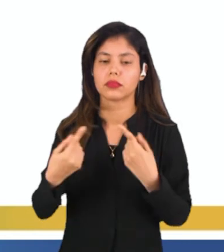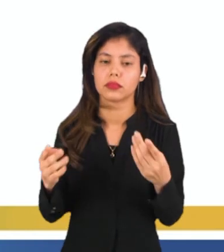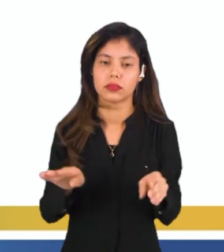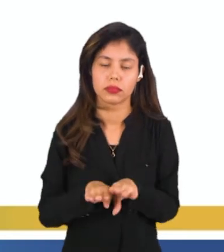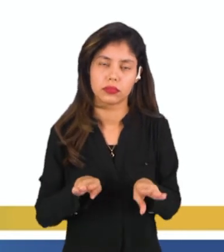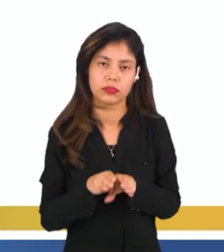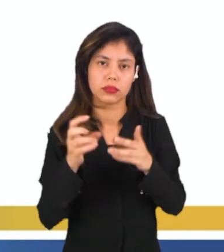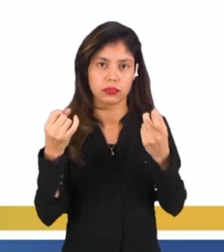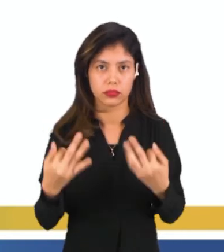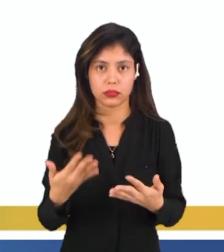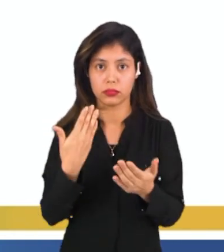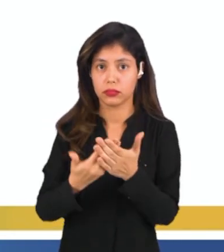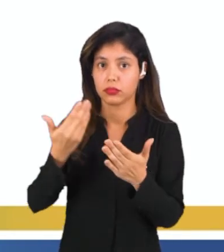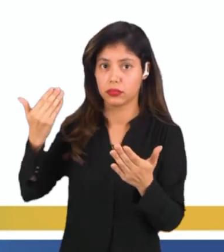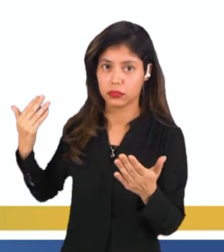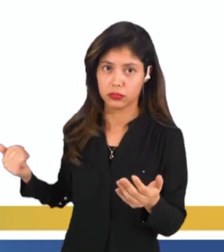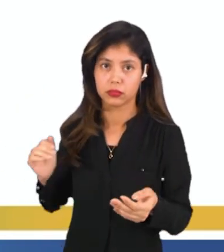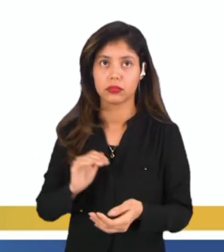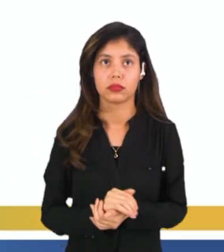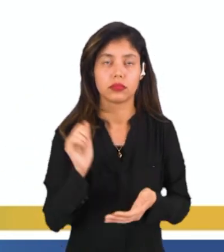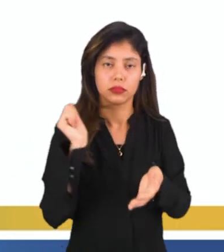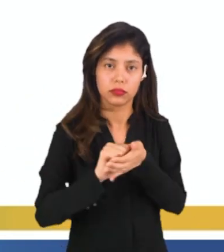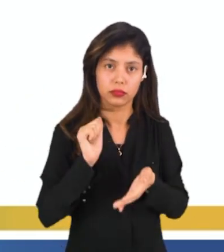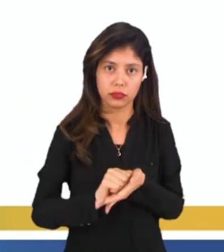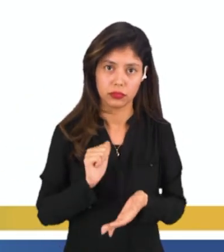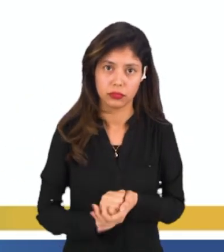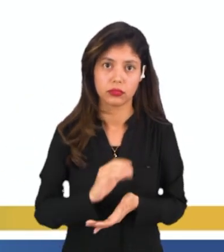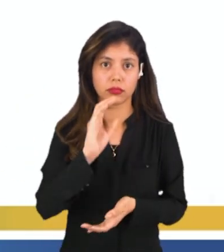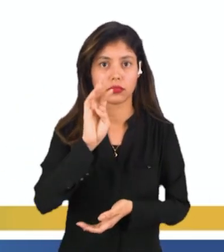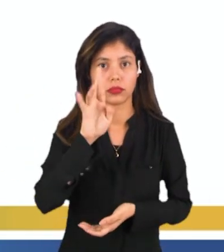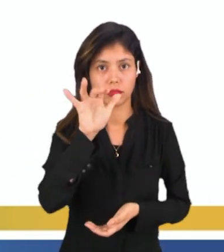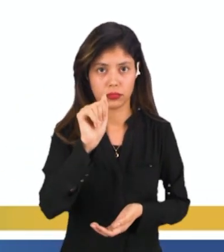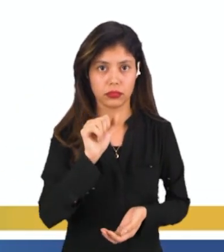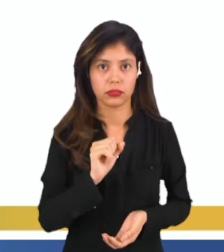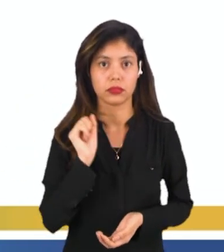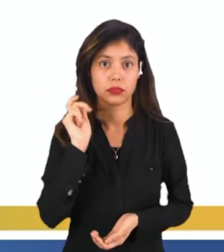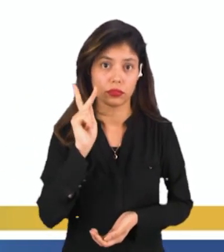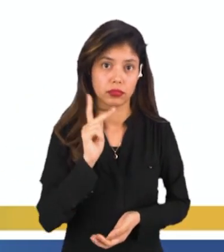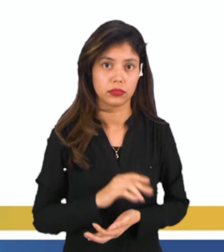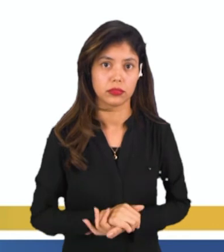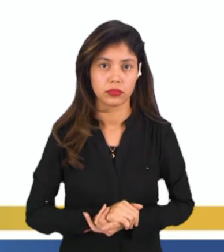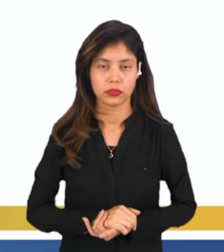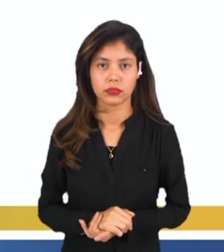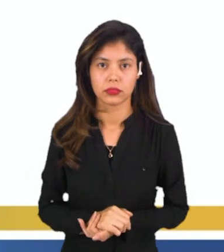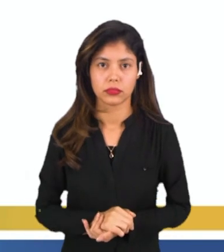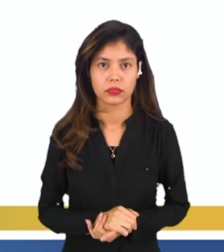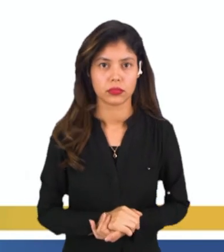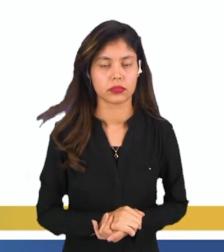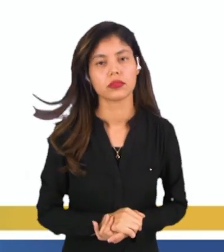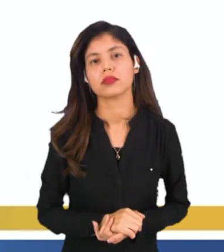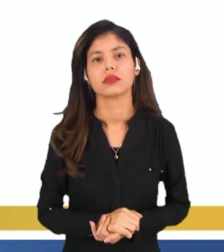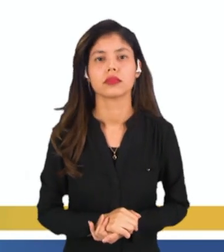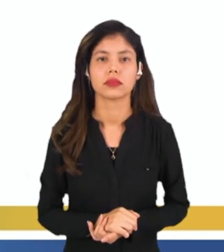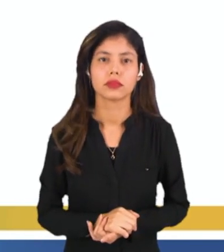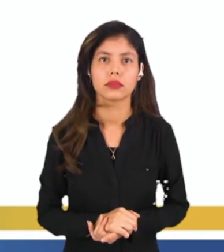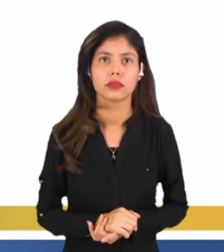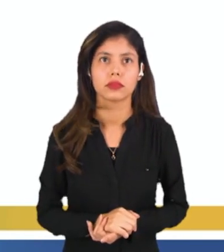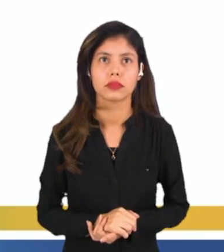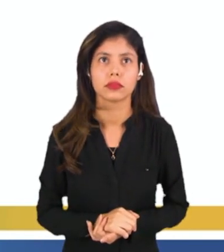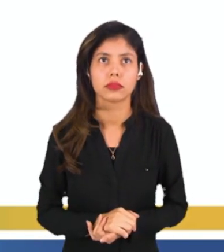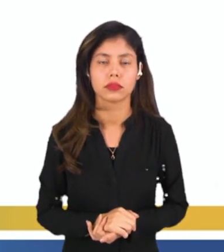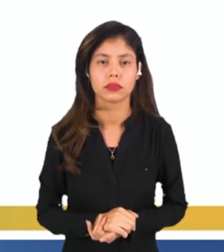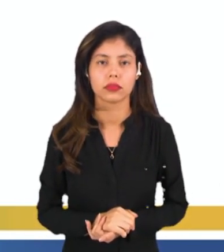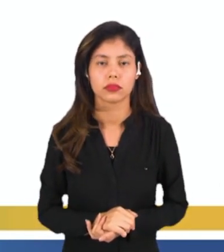pelas citações anteriores na listagem das suas obras, ok? Então,